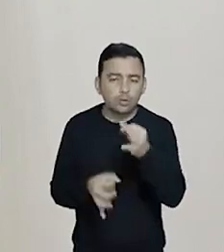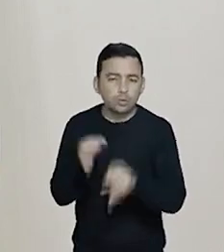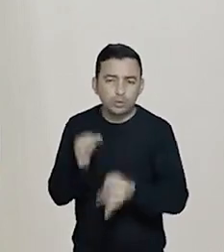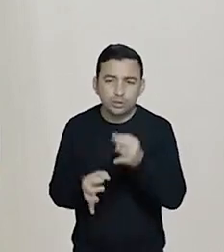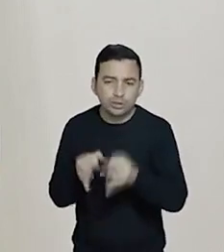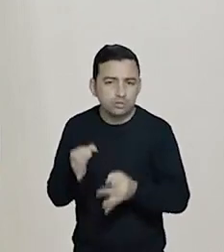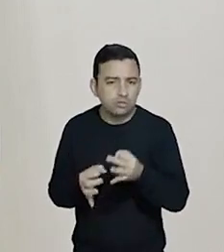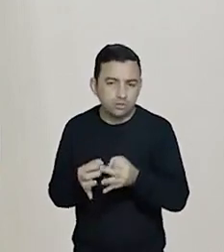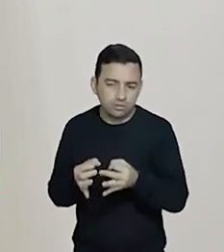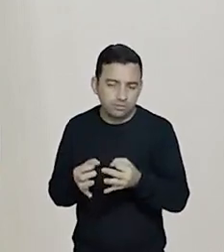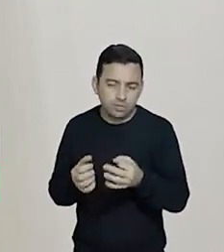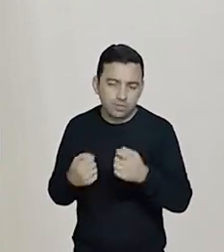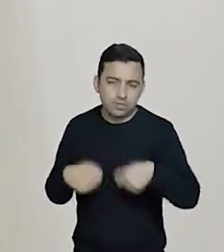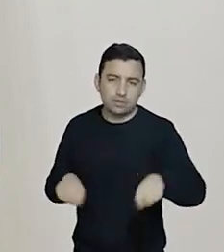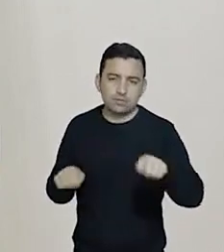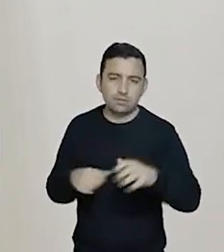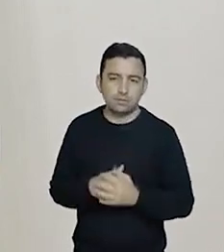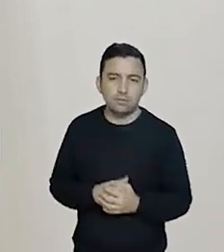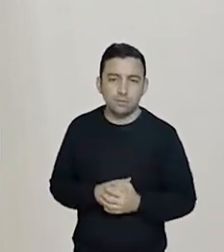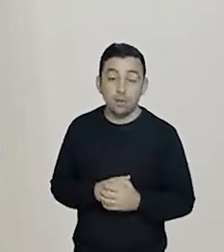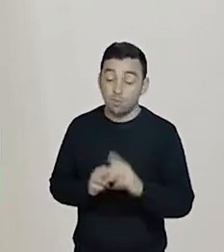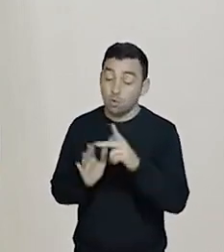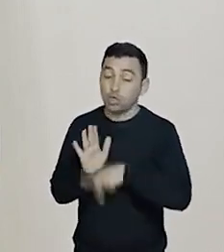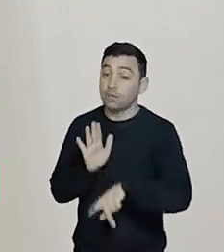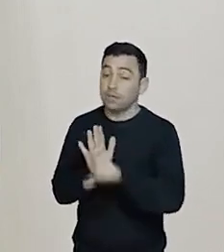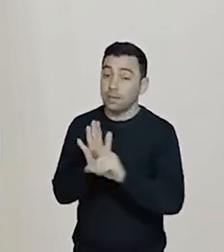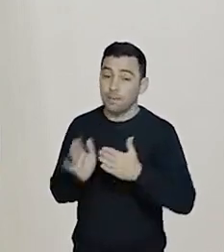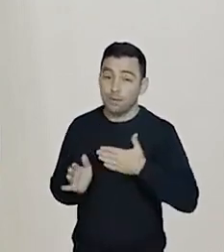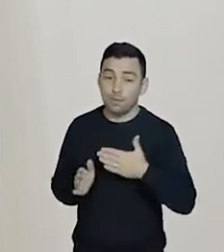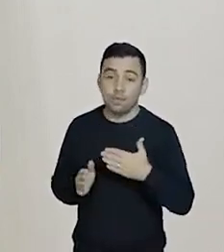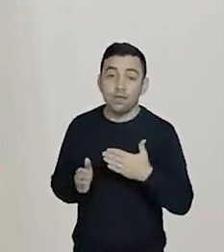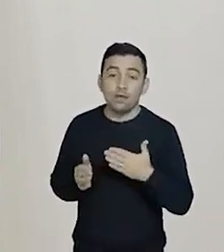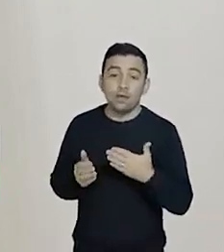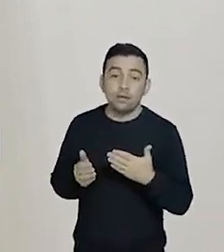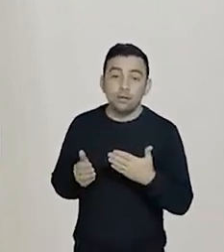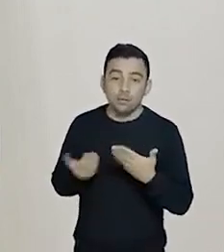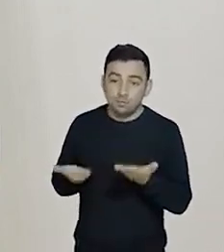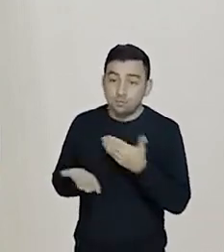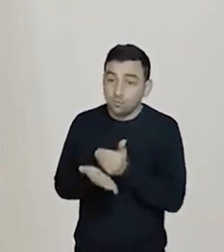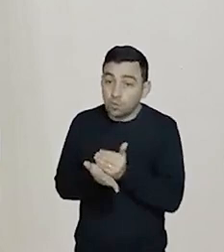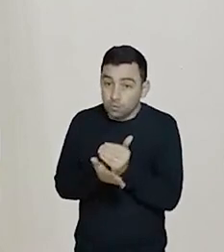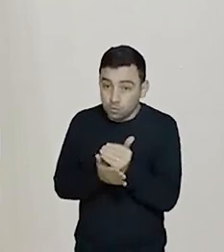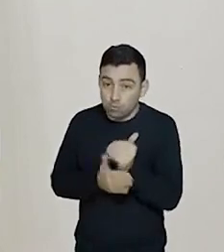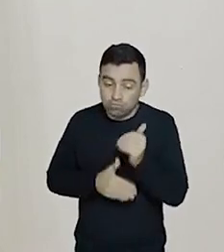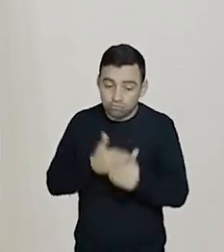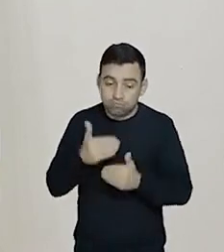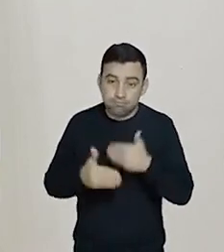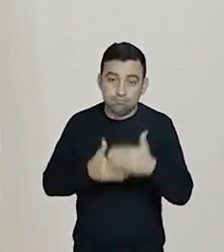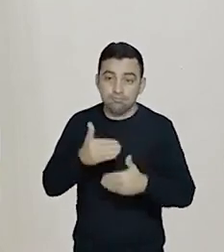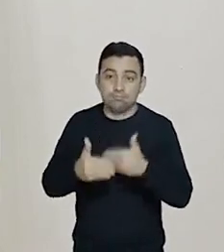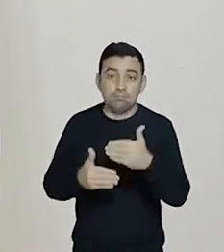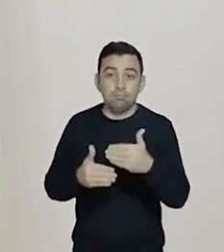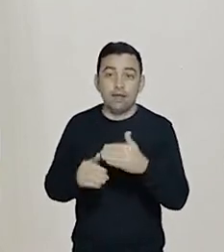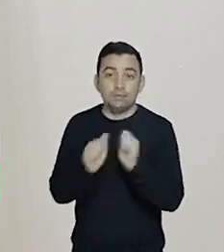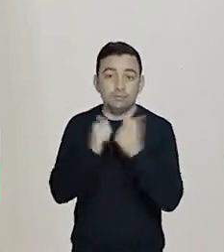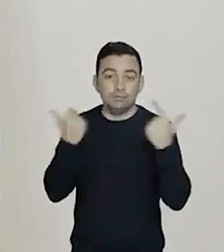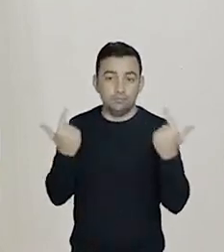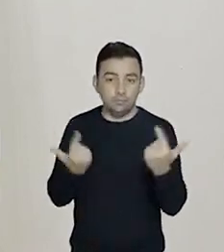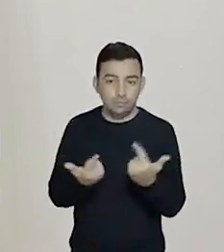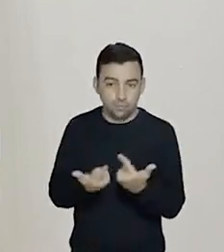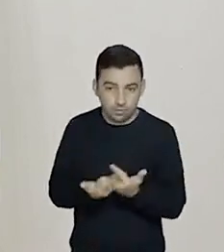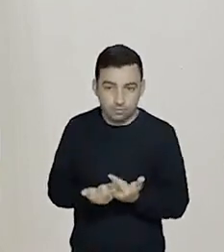desse tipo de decisão os projeto de lei ele começou a tramitar aqui na Assembleia